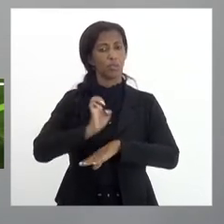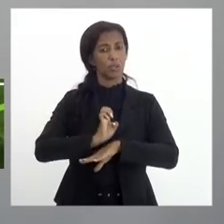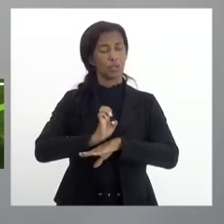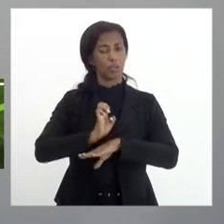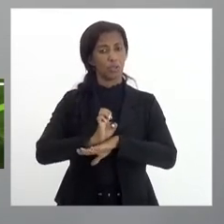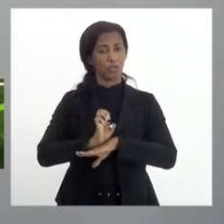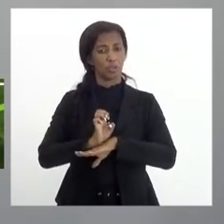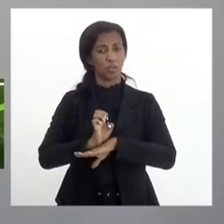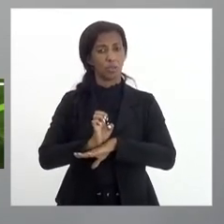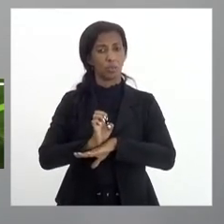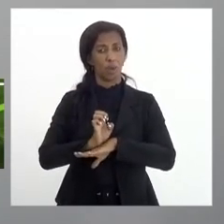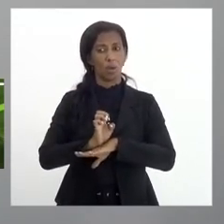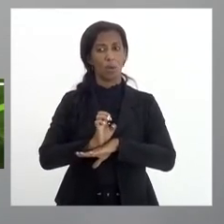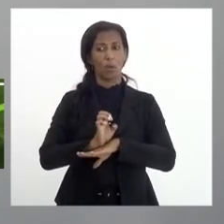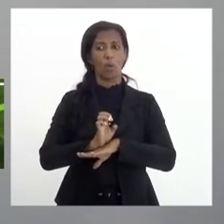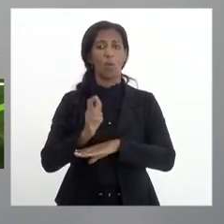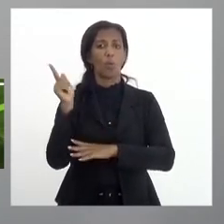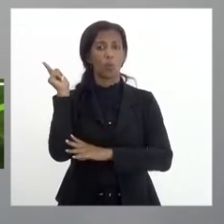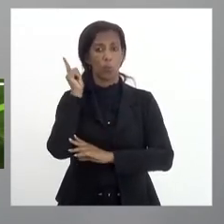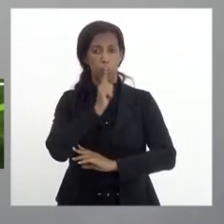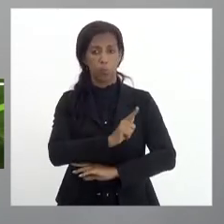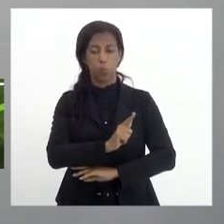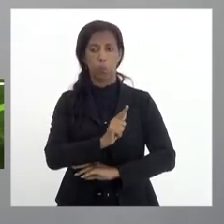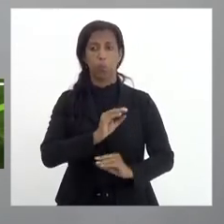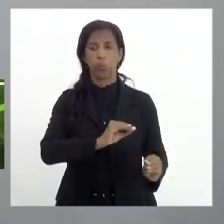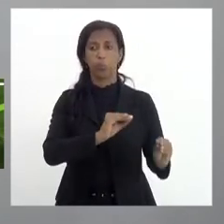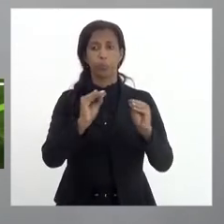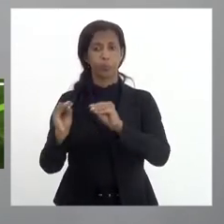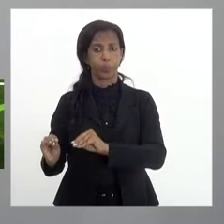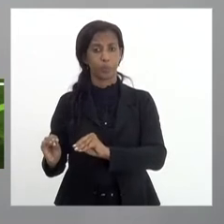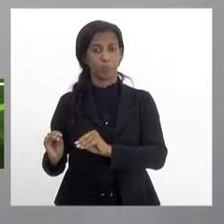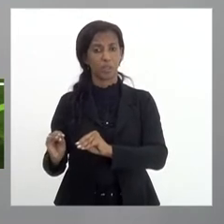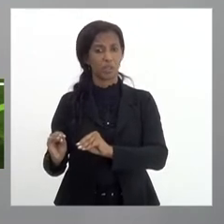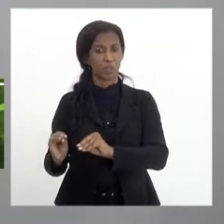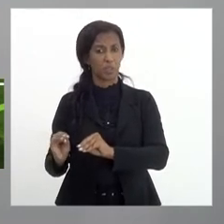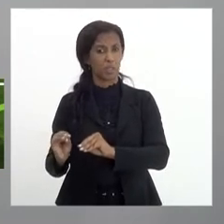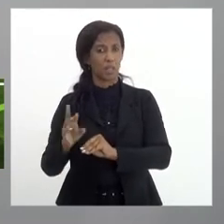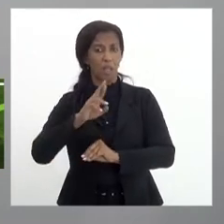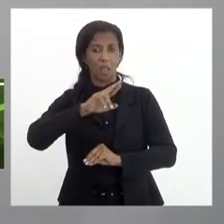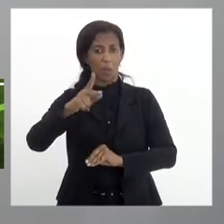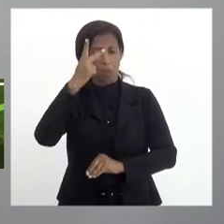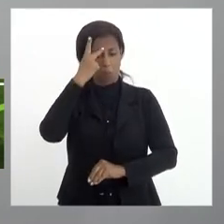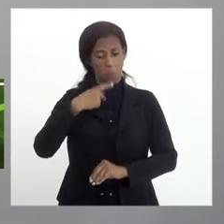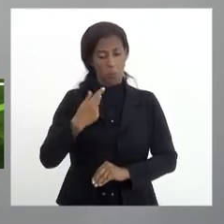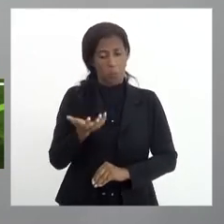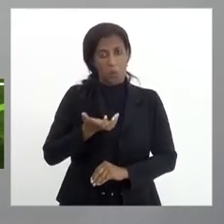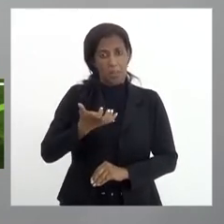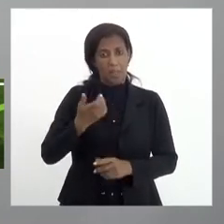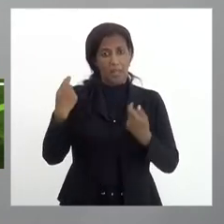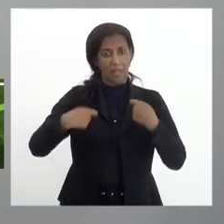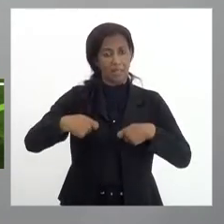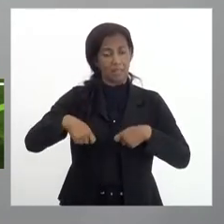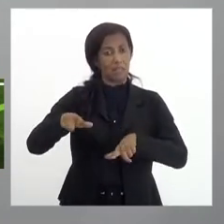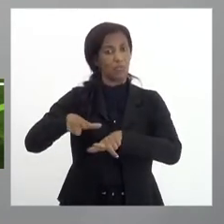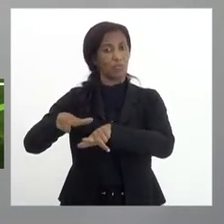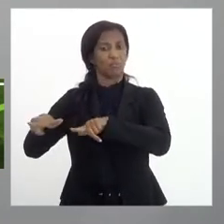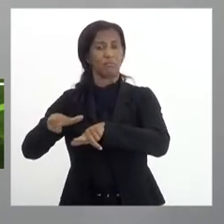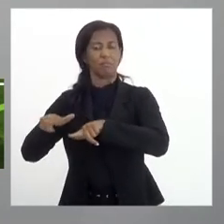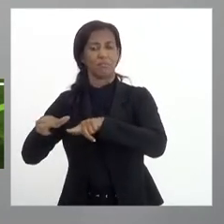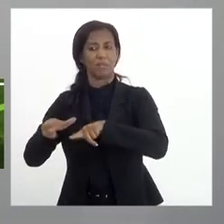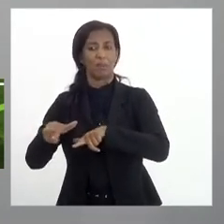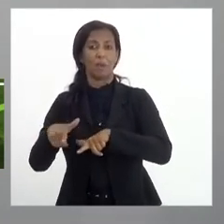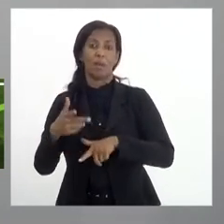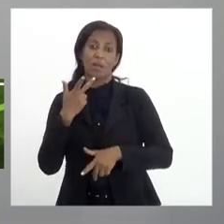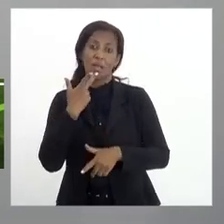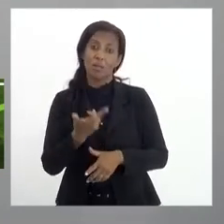transferidos ex officio, ou seja... transferidos não por sua vontade, mas por necessidade de serviço. Né? É disso